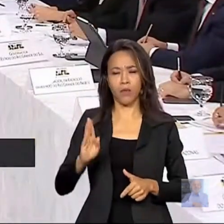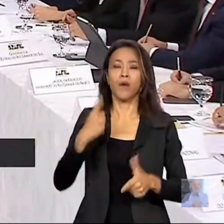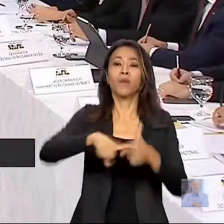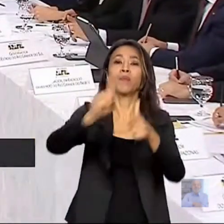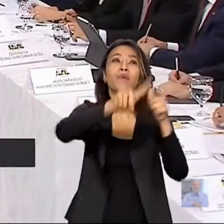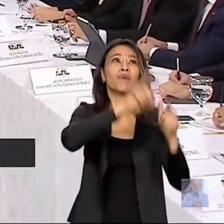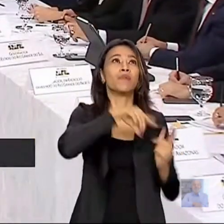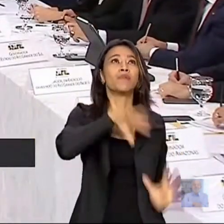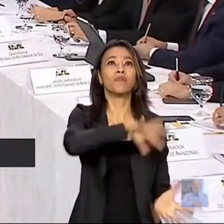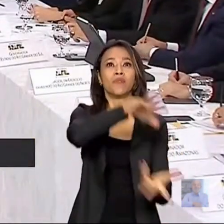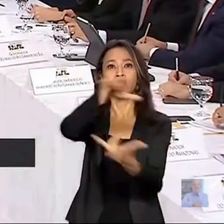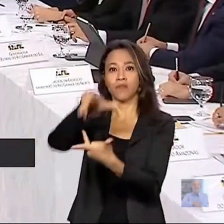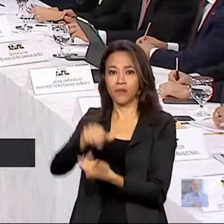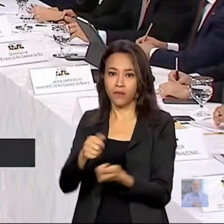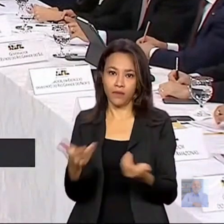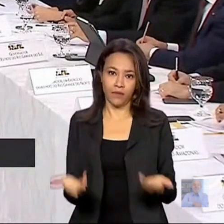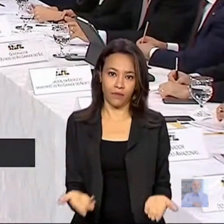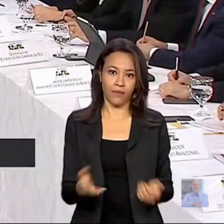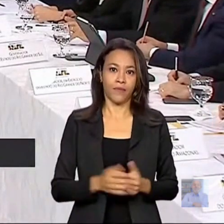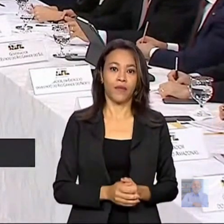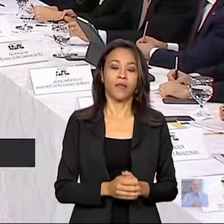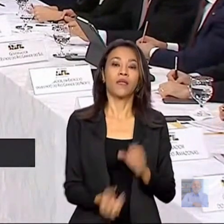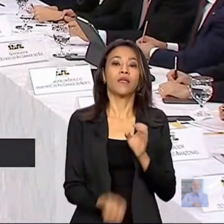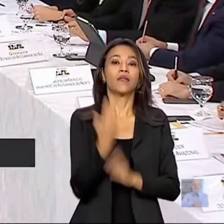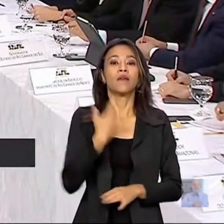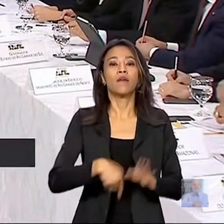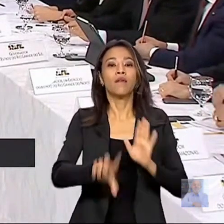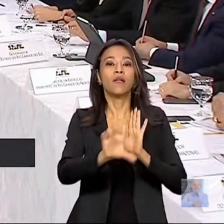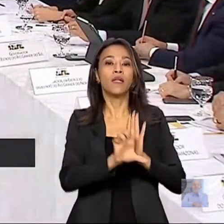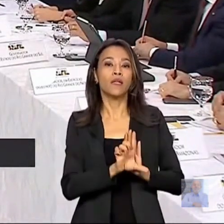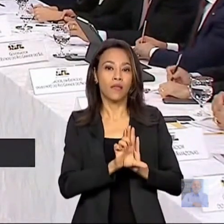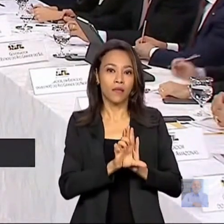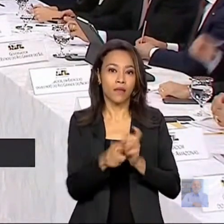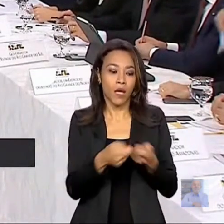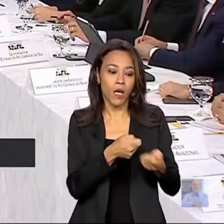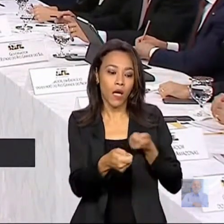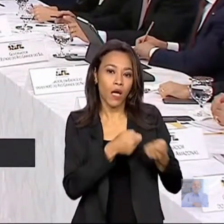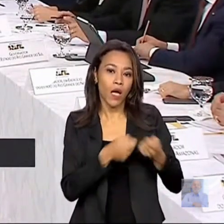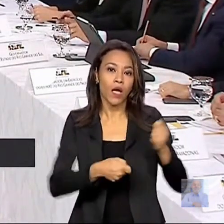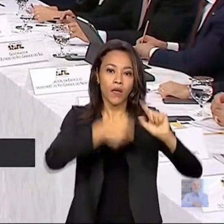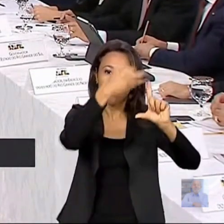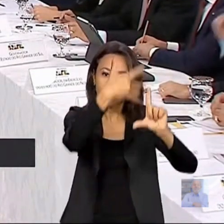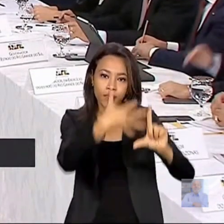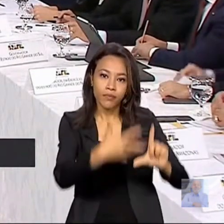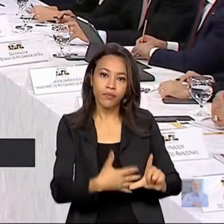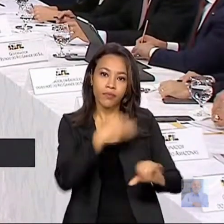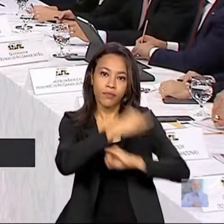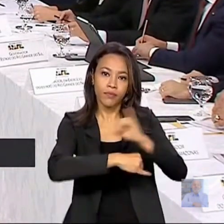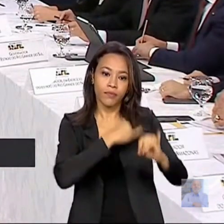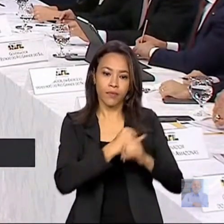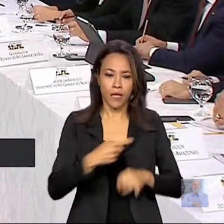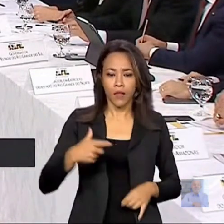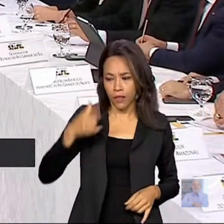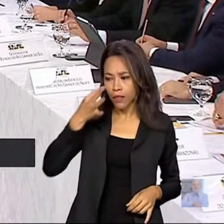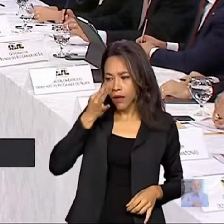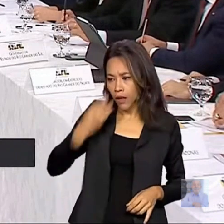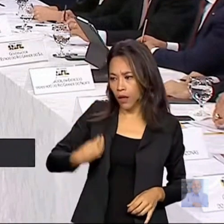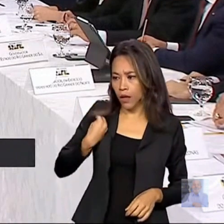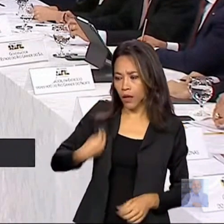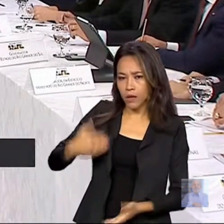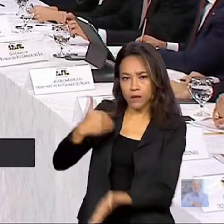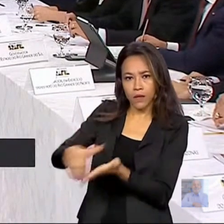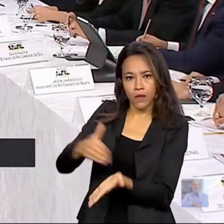mundo inteiro. Isso é reflexo também de uma política que nós precisamos, aqui está o secretário, o presidente do